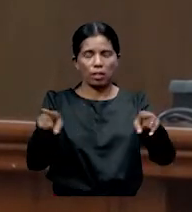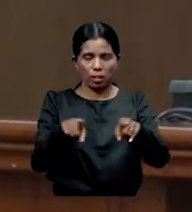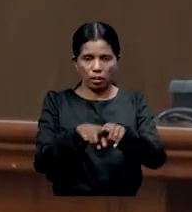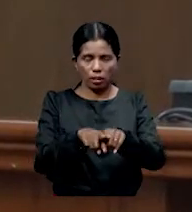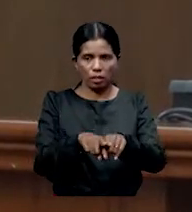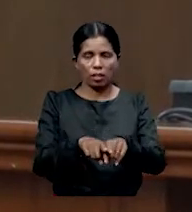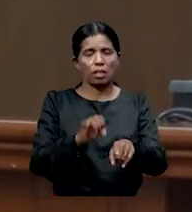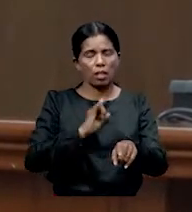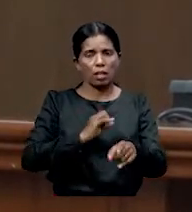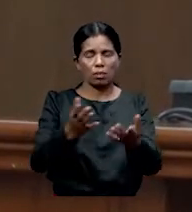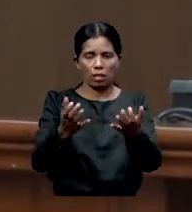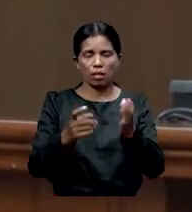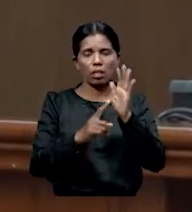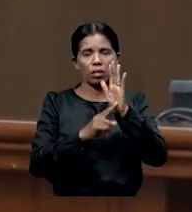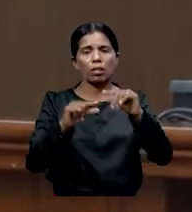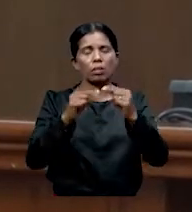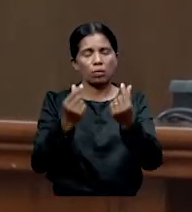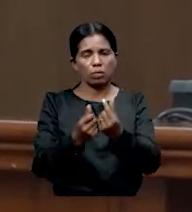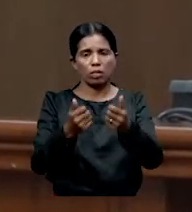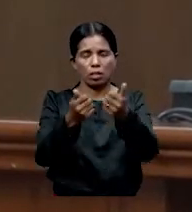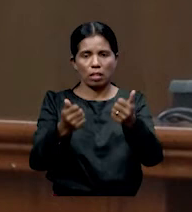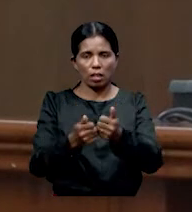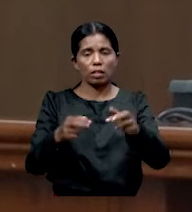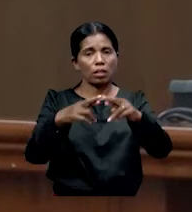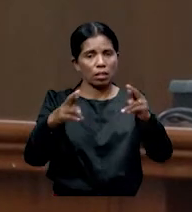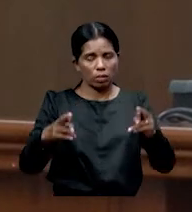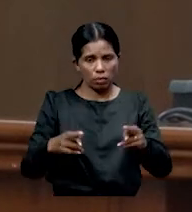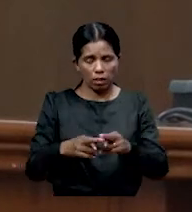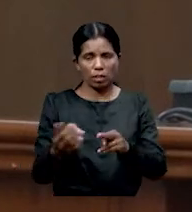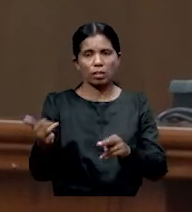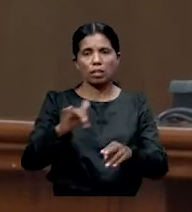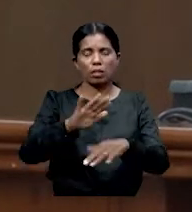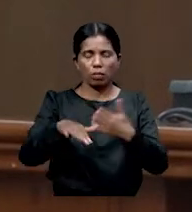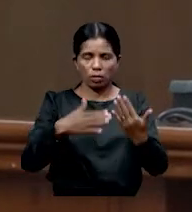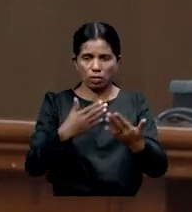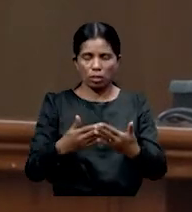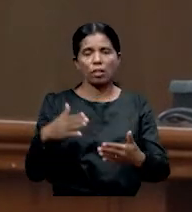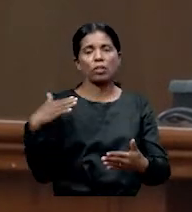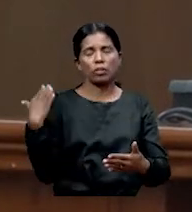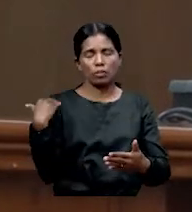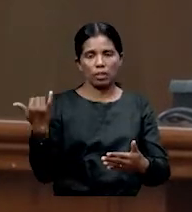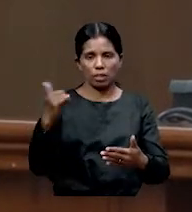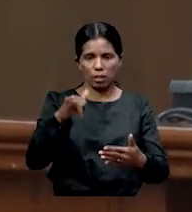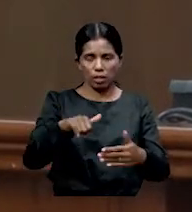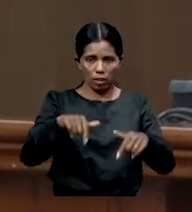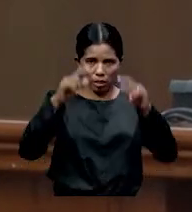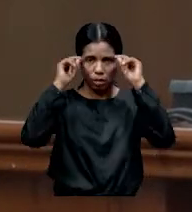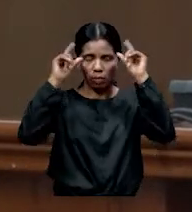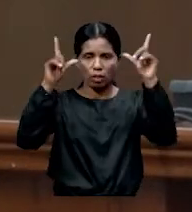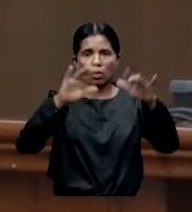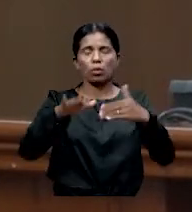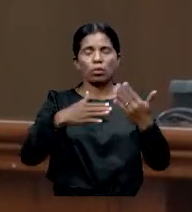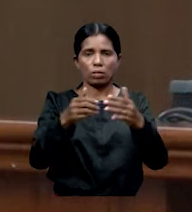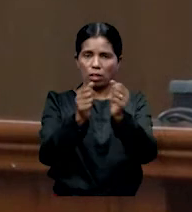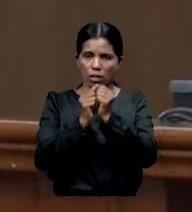anessa nerra a carhatomos para grupos artes rituais sira, roto no ba jovem sira e Timor-Leste. Roto outro